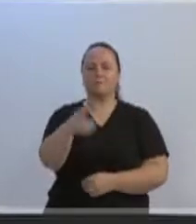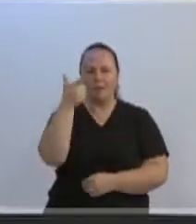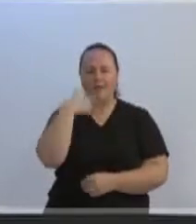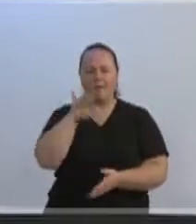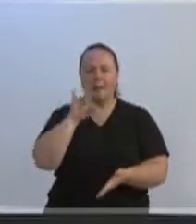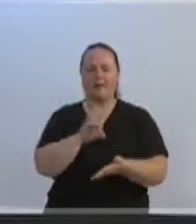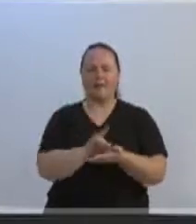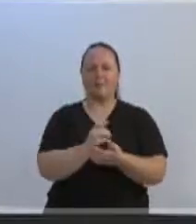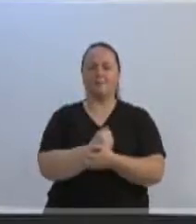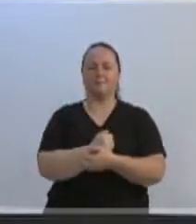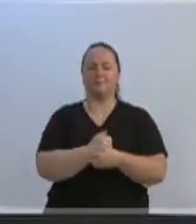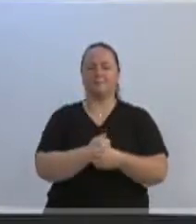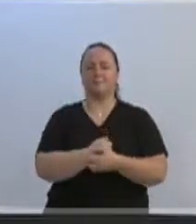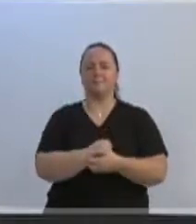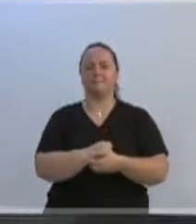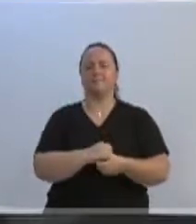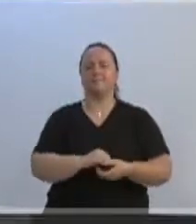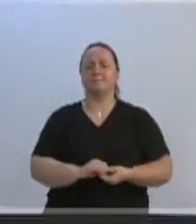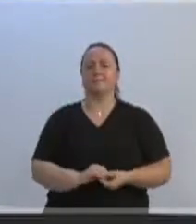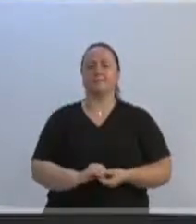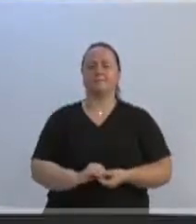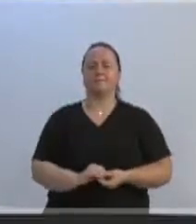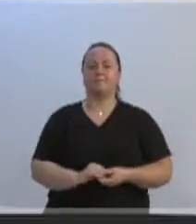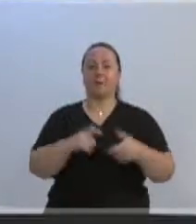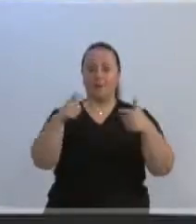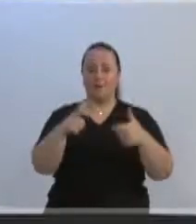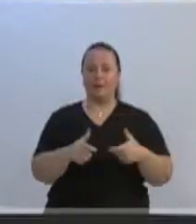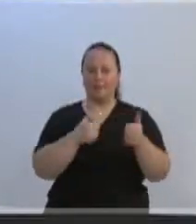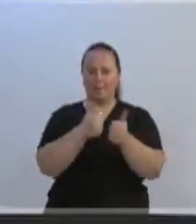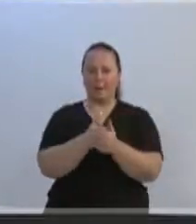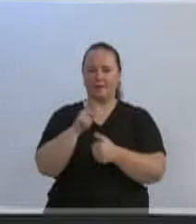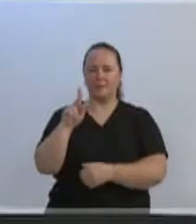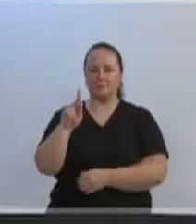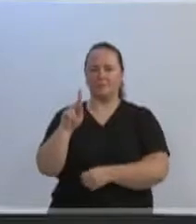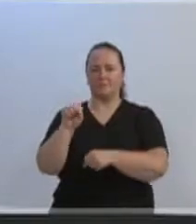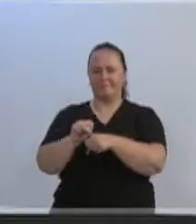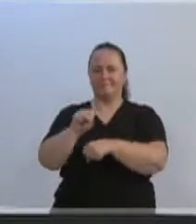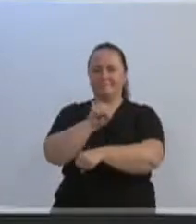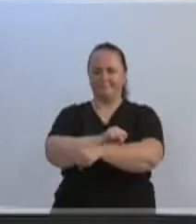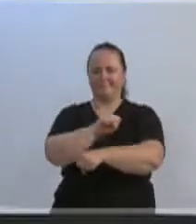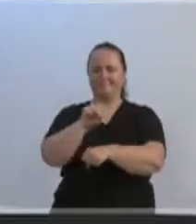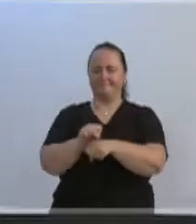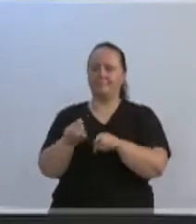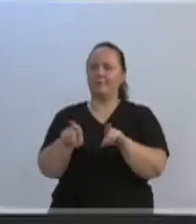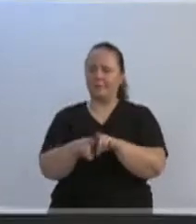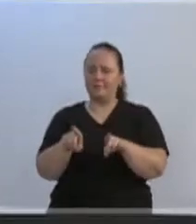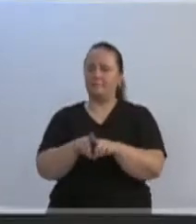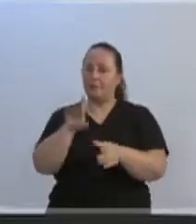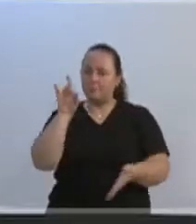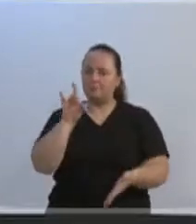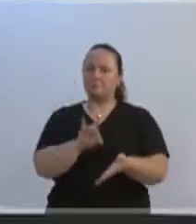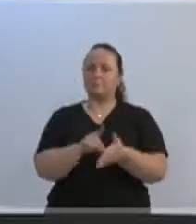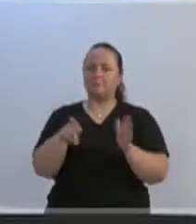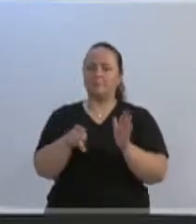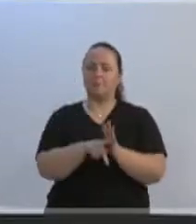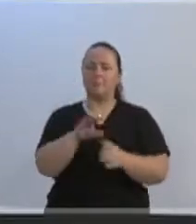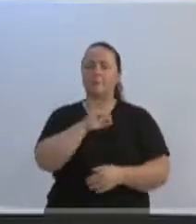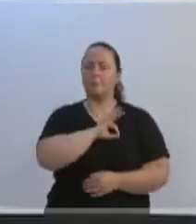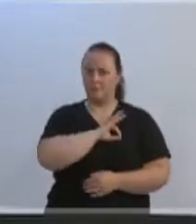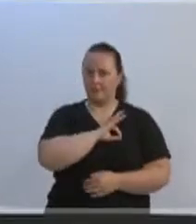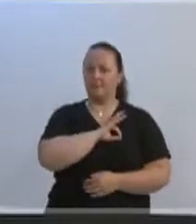o roteiro passou a ser efetivo agora sentiu com a polícia também é um coro que a gente tem que tá